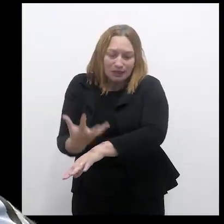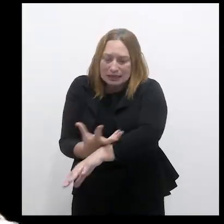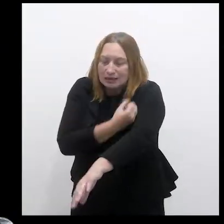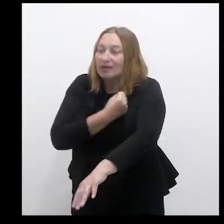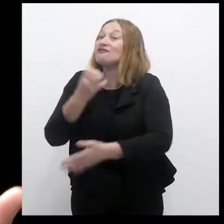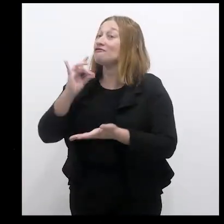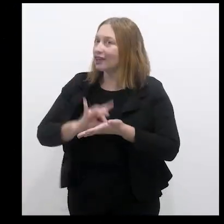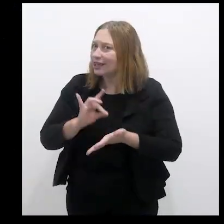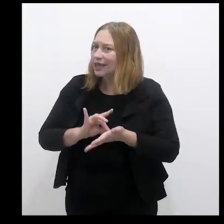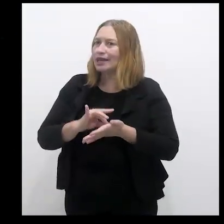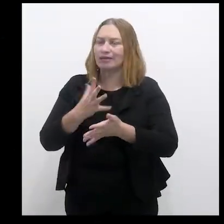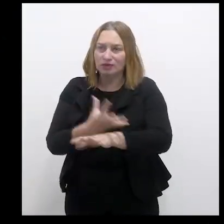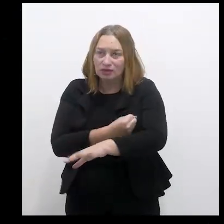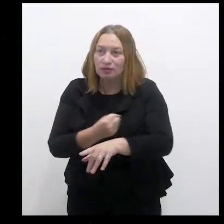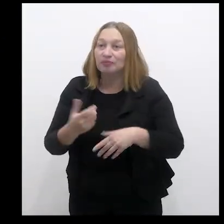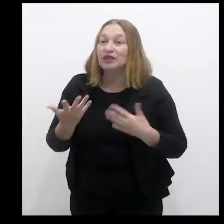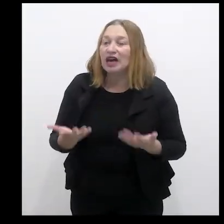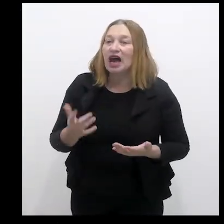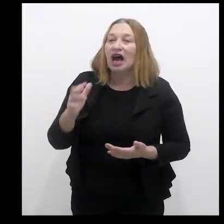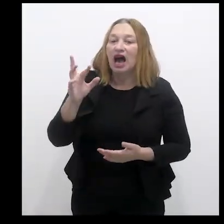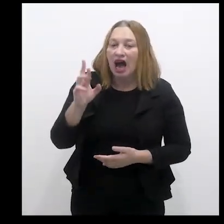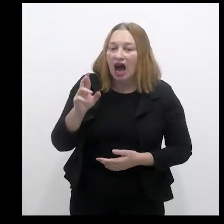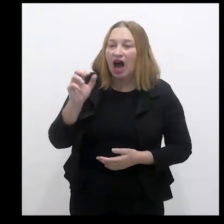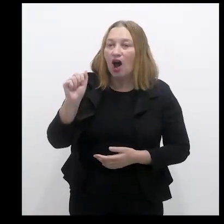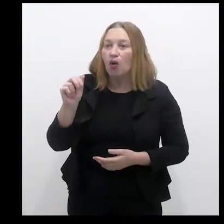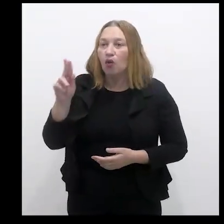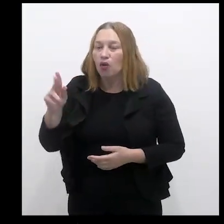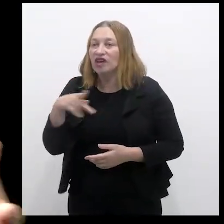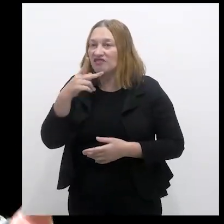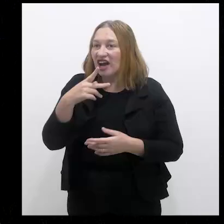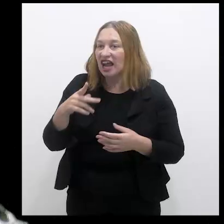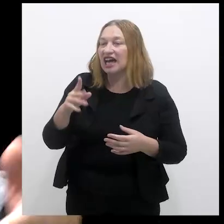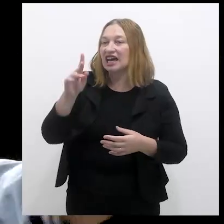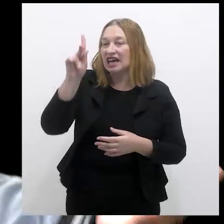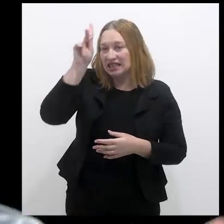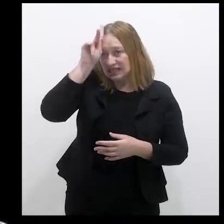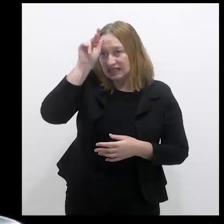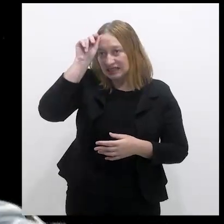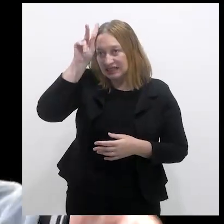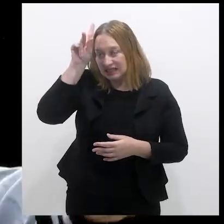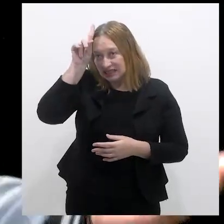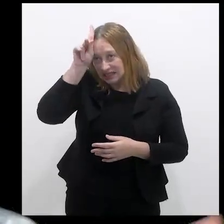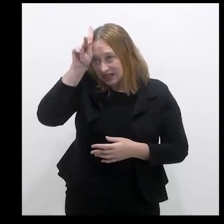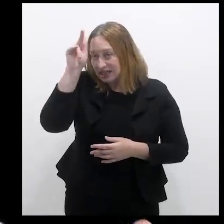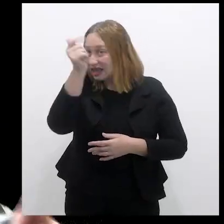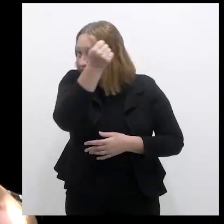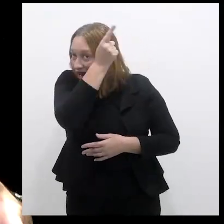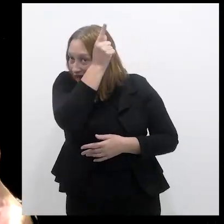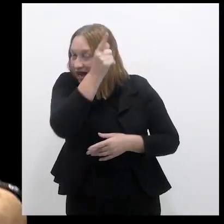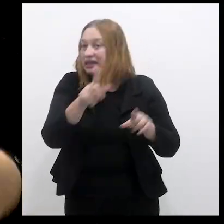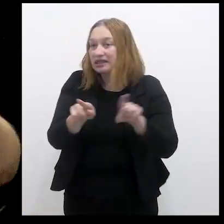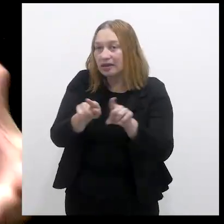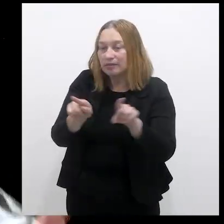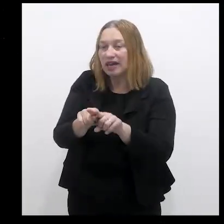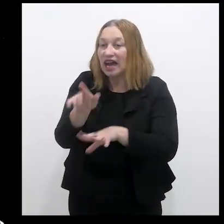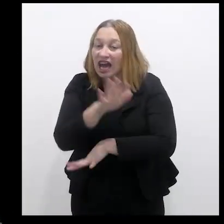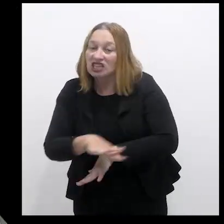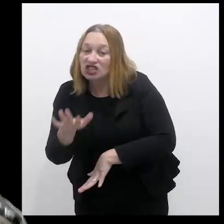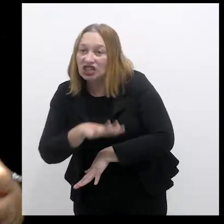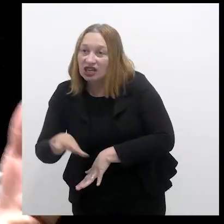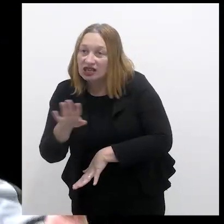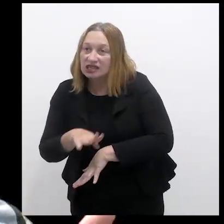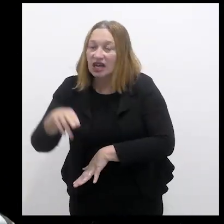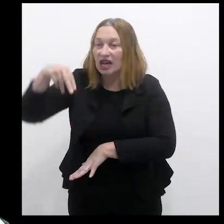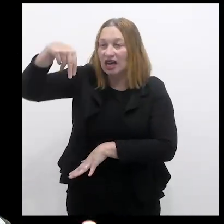de falar assim, eu me arrepio, porque era realmente emocionante. E no Raulzito, que a gente fala sobre TDAH, sobre hiperatividade, as crianças com